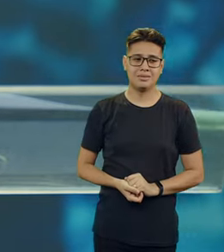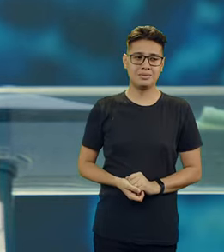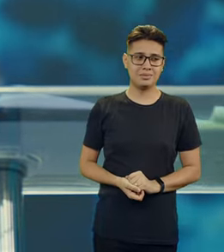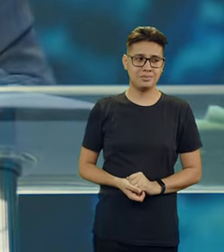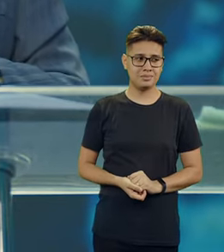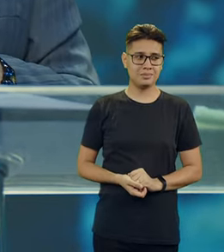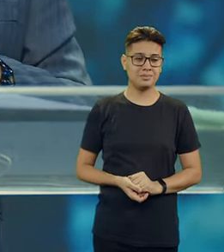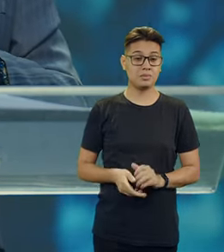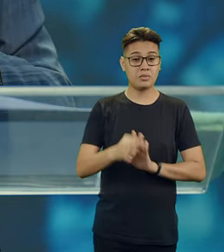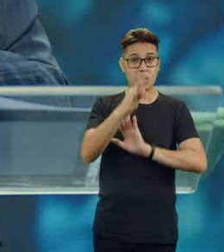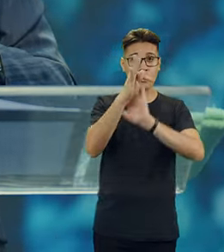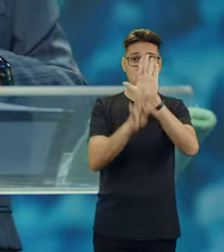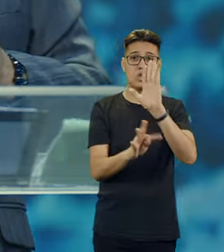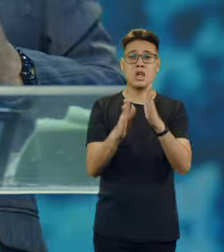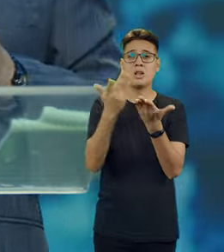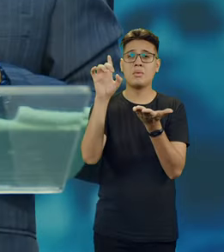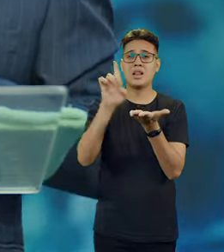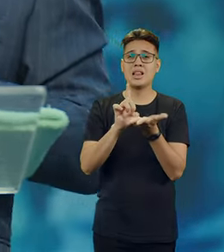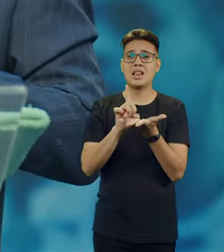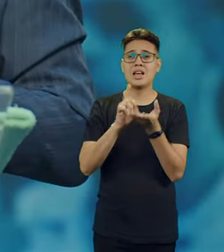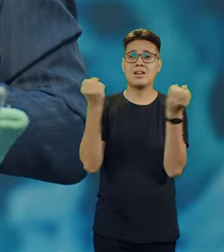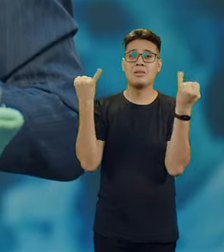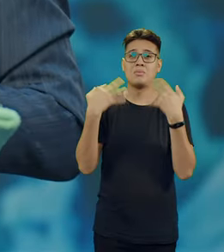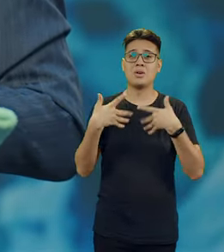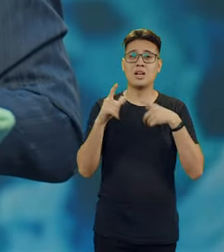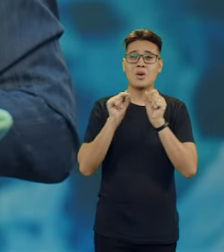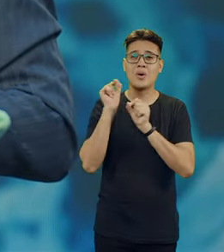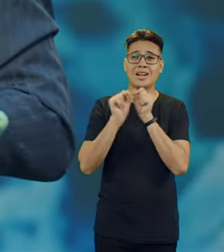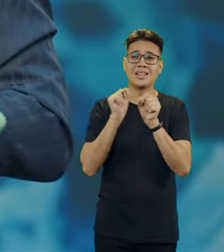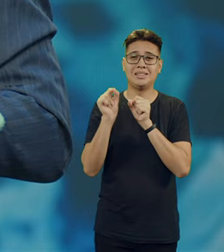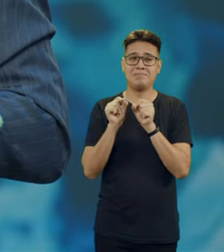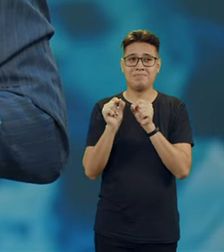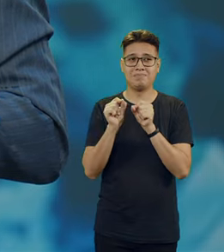Aí o texto sagrado vai dizer que